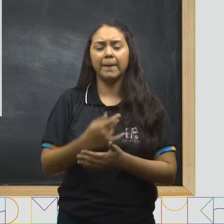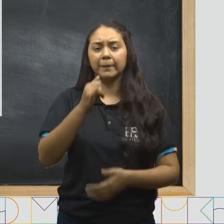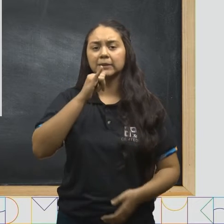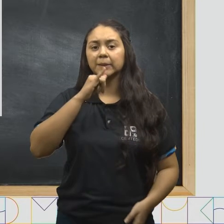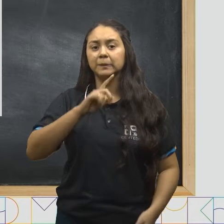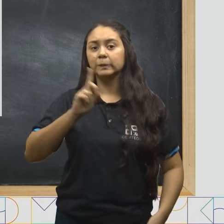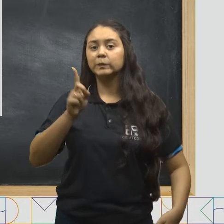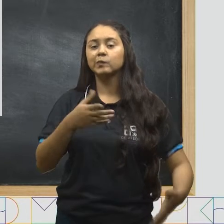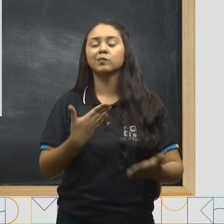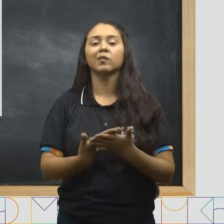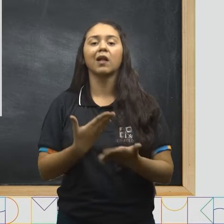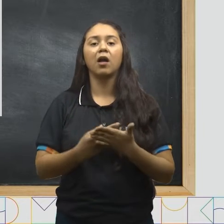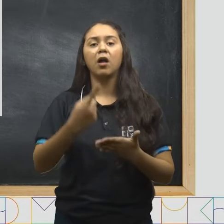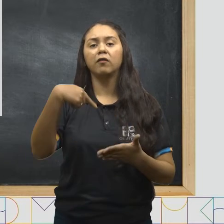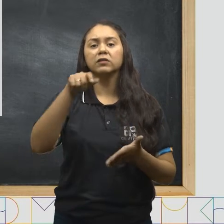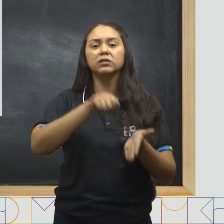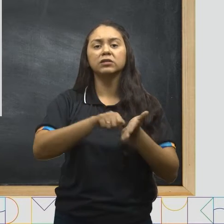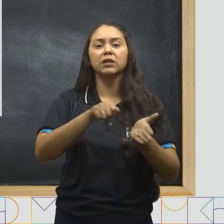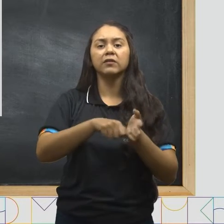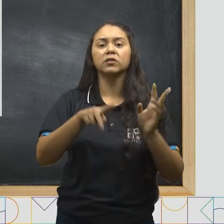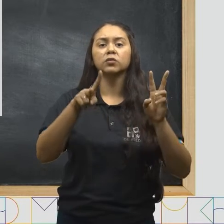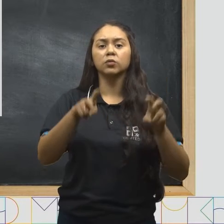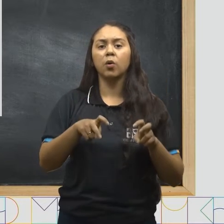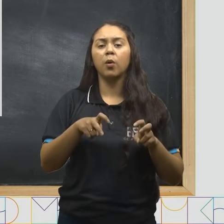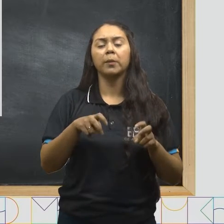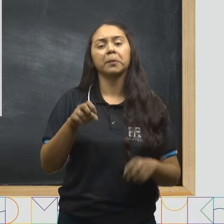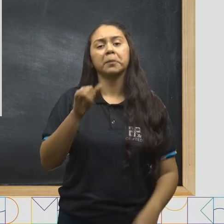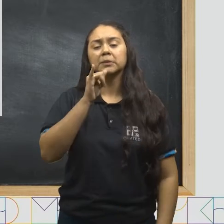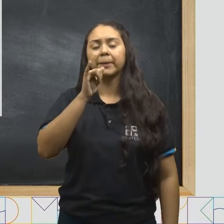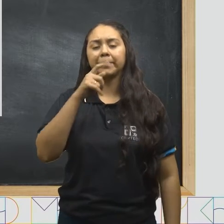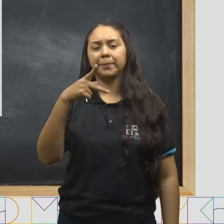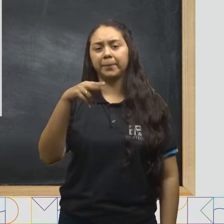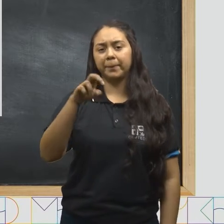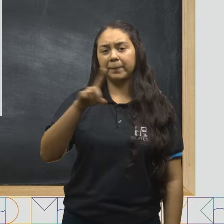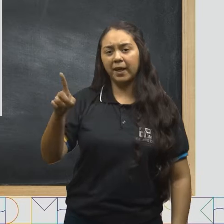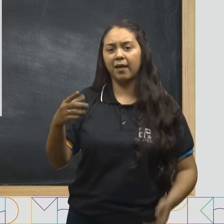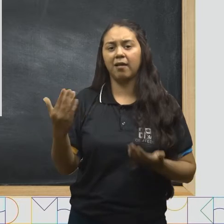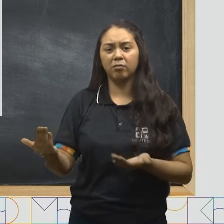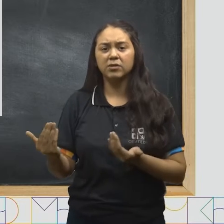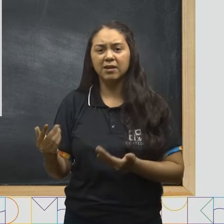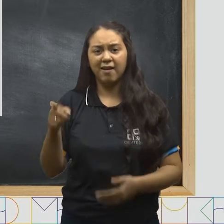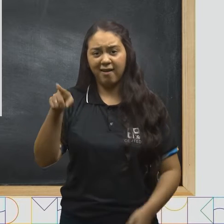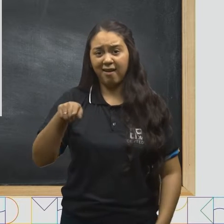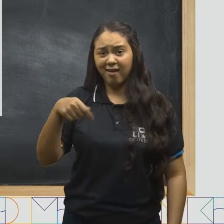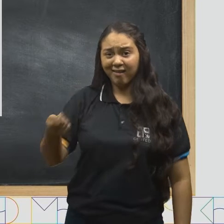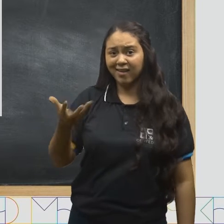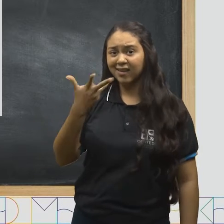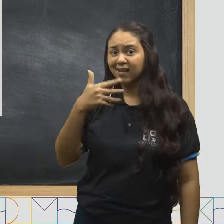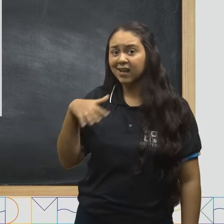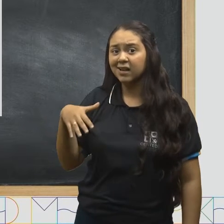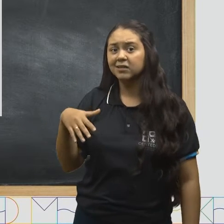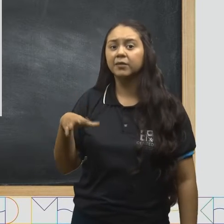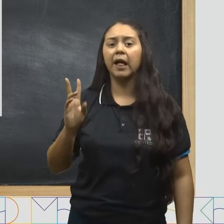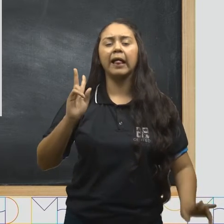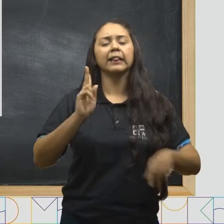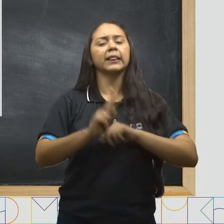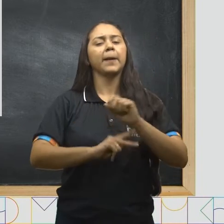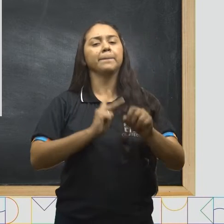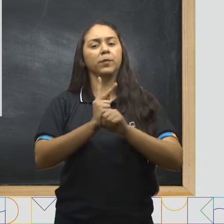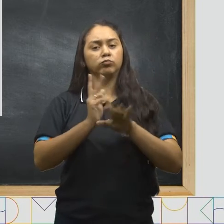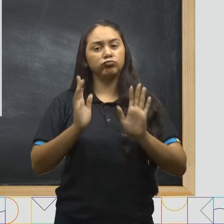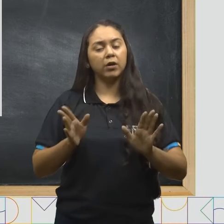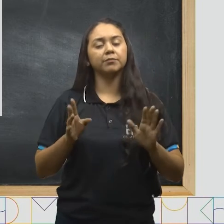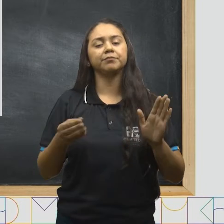caso desta aula, você escreverá sobre se pré-adolescente é criança. Depois, insira a